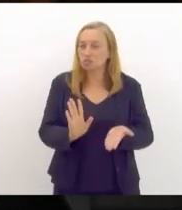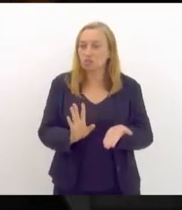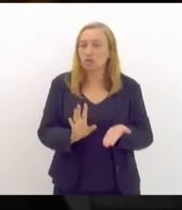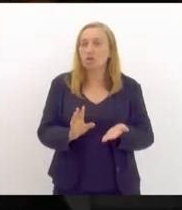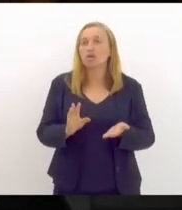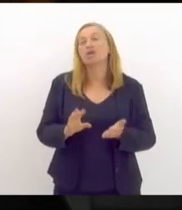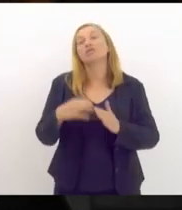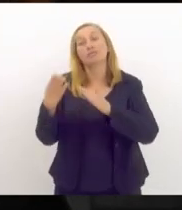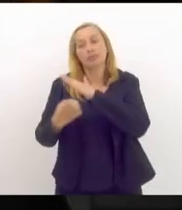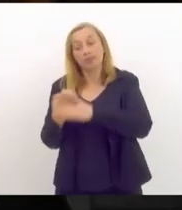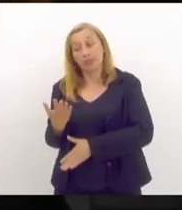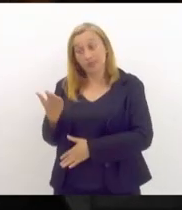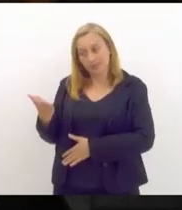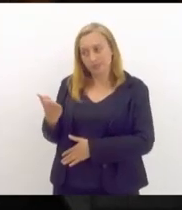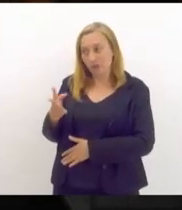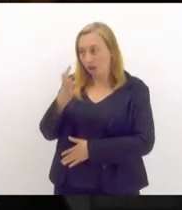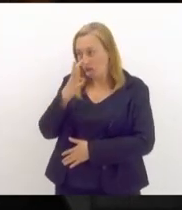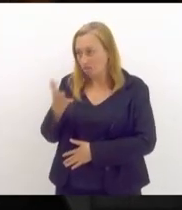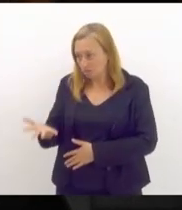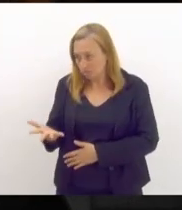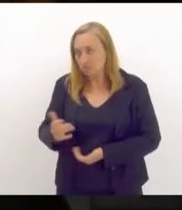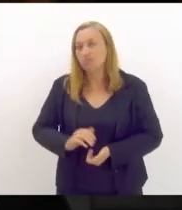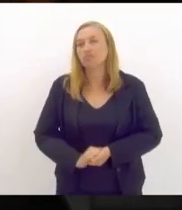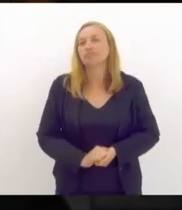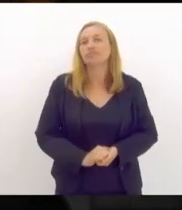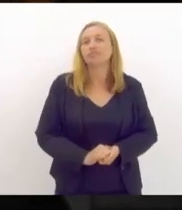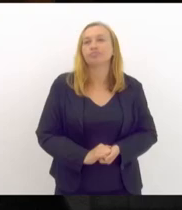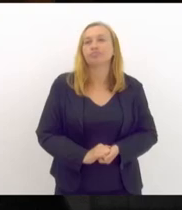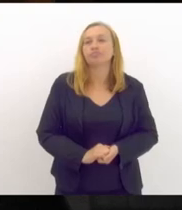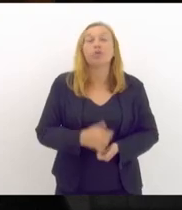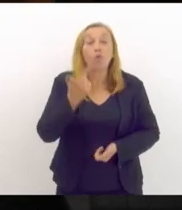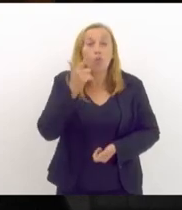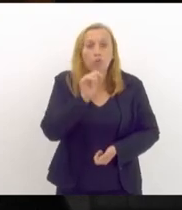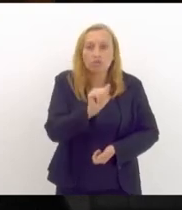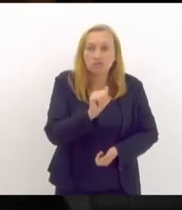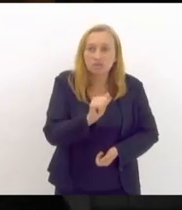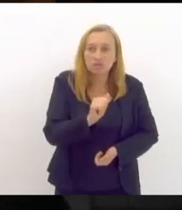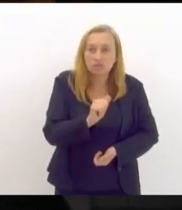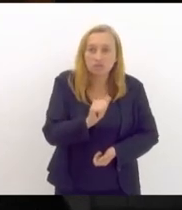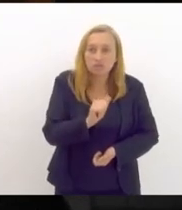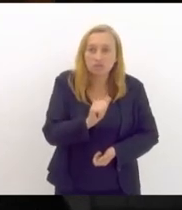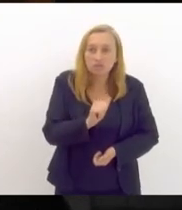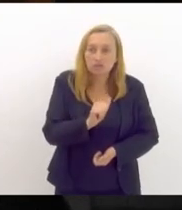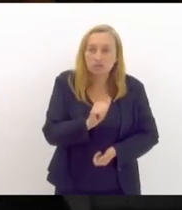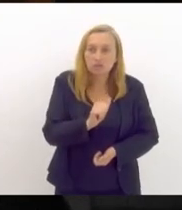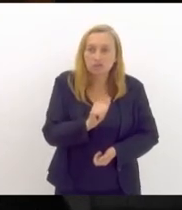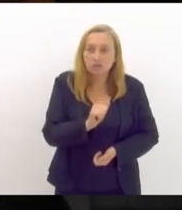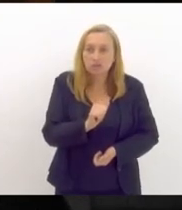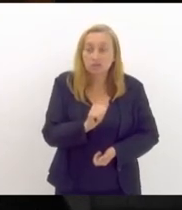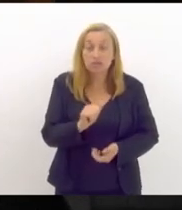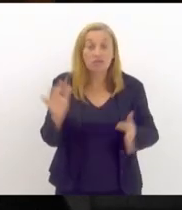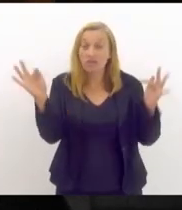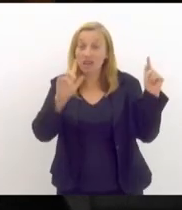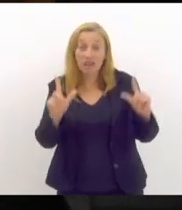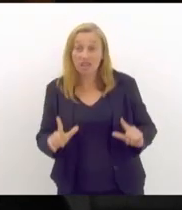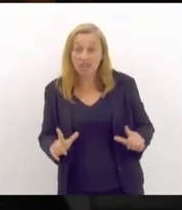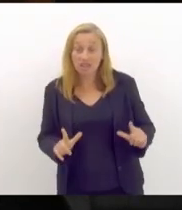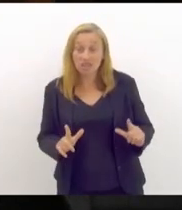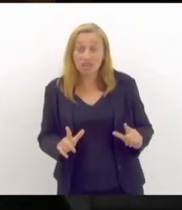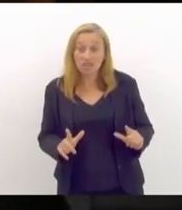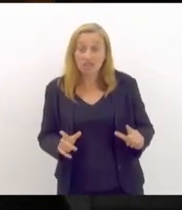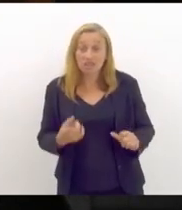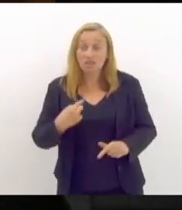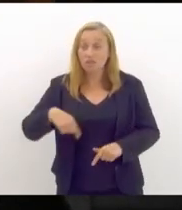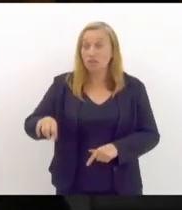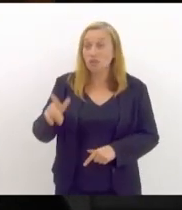concessionária página e vossa excelência conseguiu ontem tinham várias autoridades felizes e foram